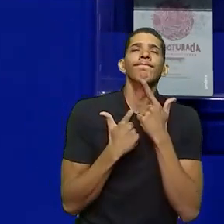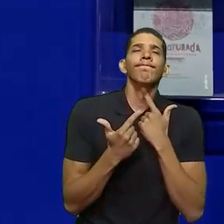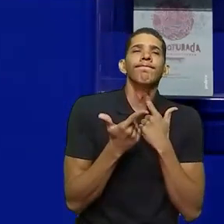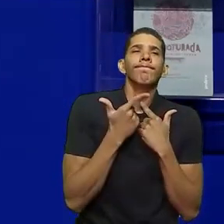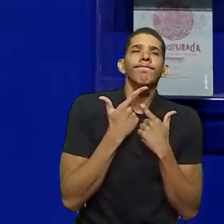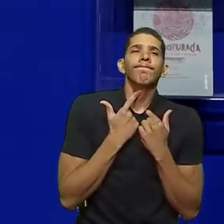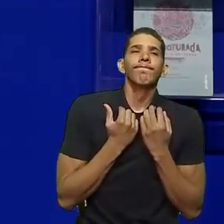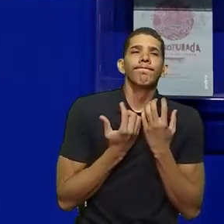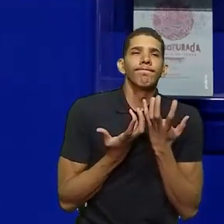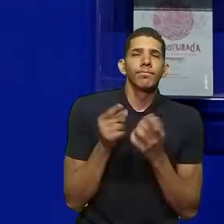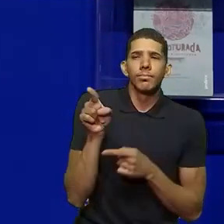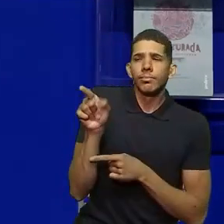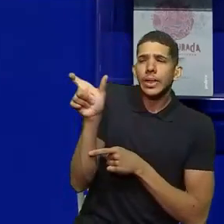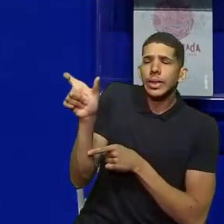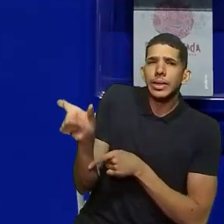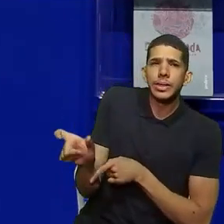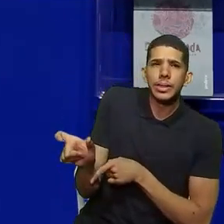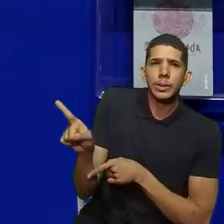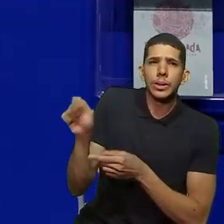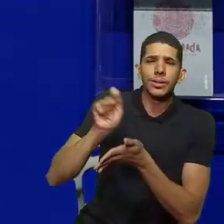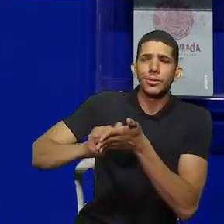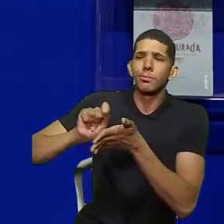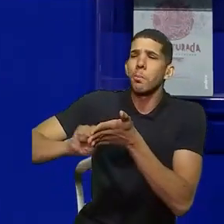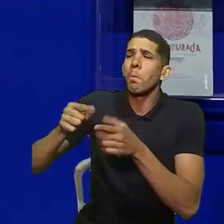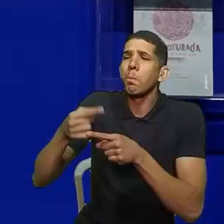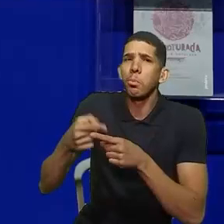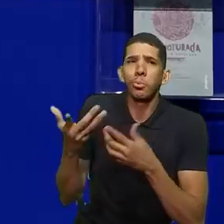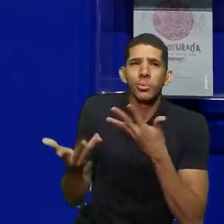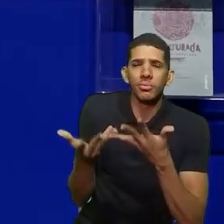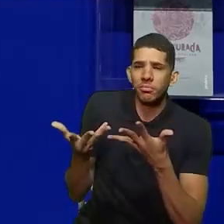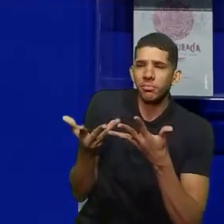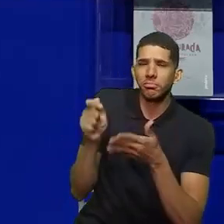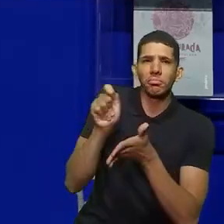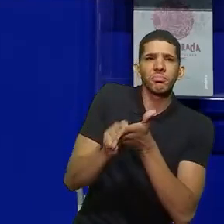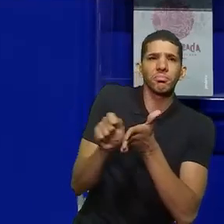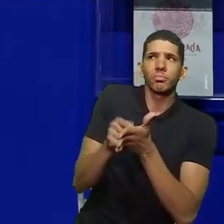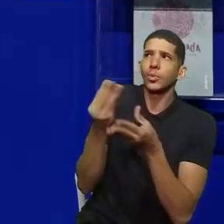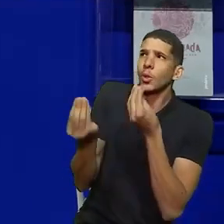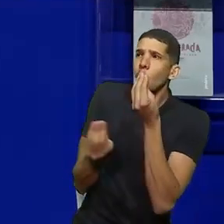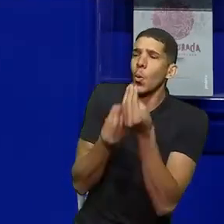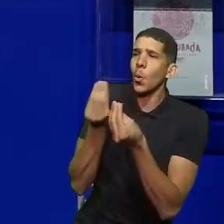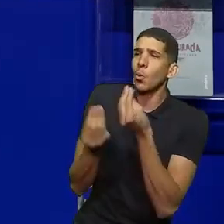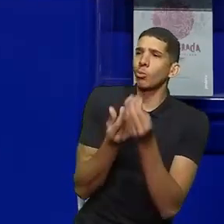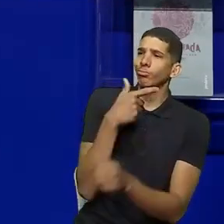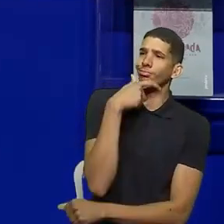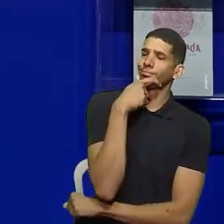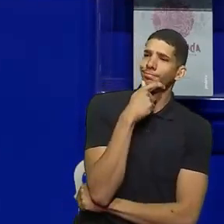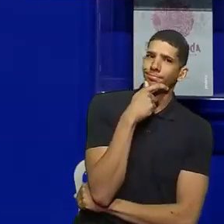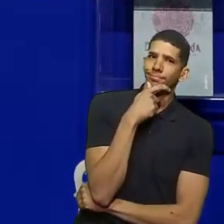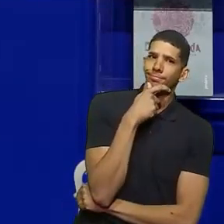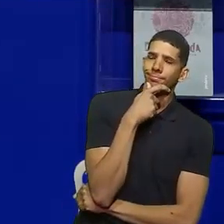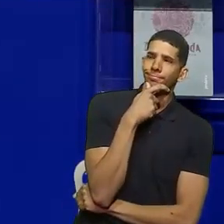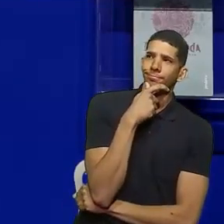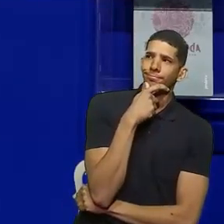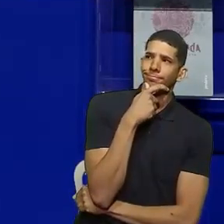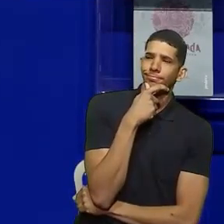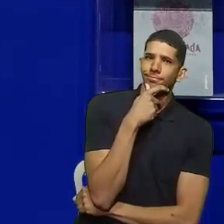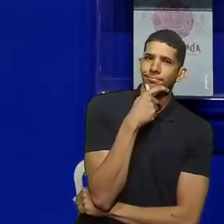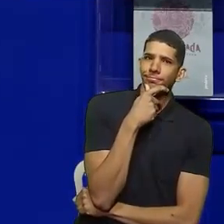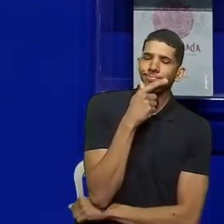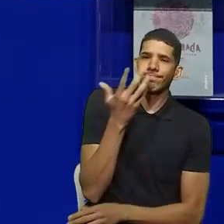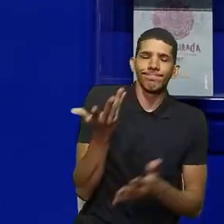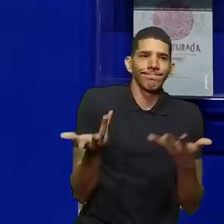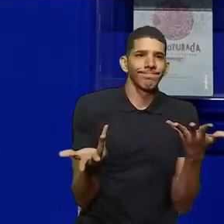estão escrevendo, por que estão escrevendo, né? Como, no estado de